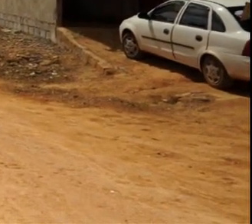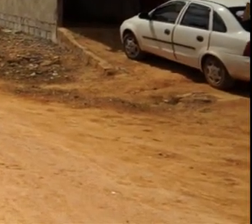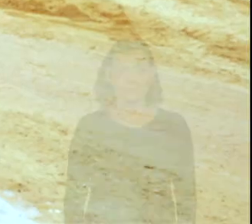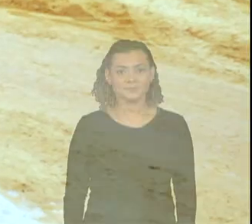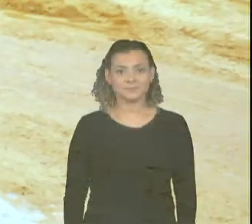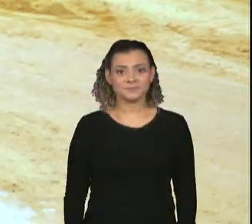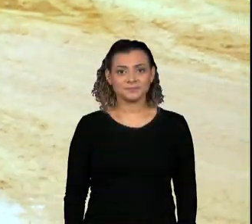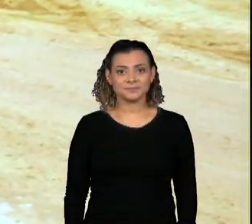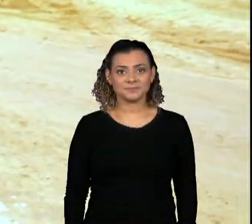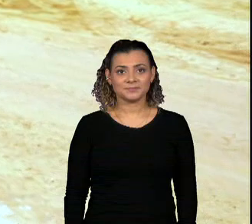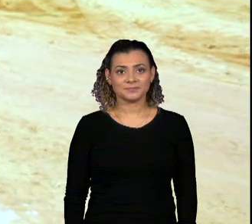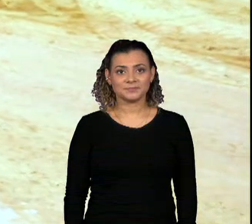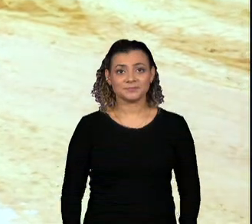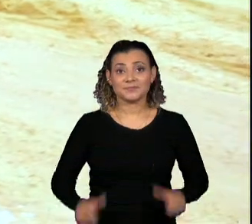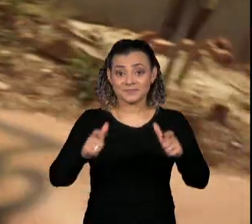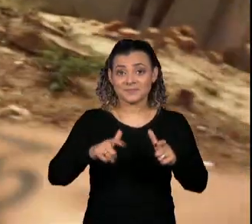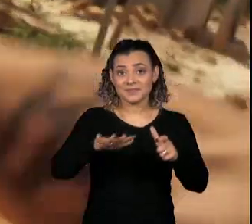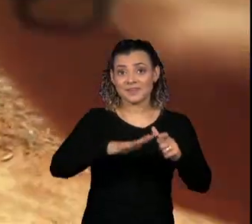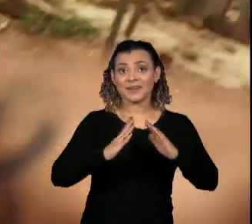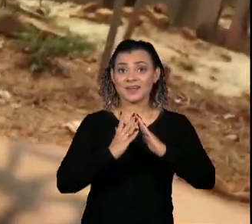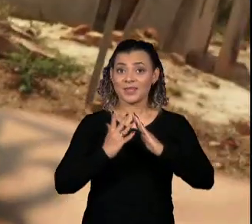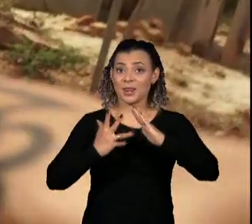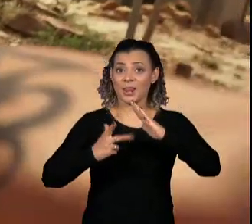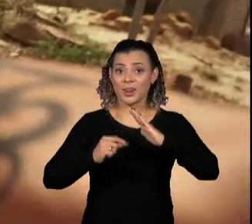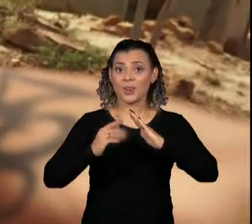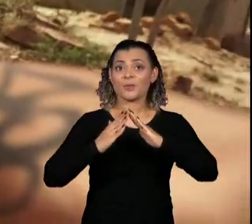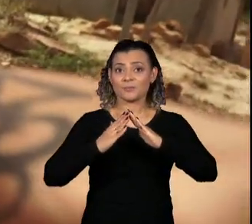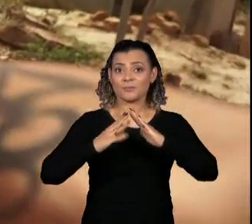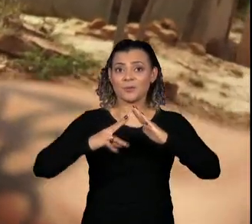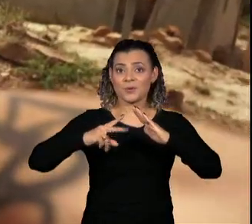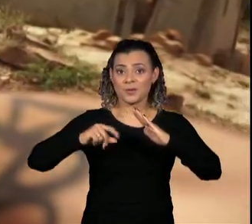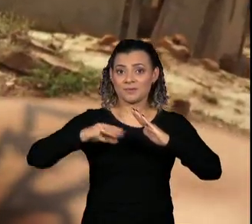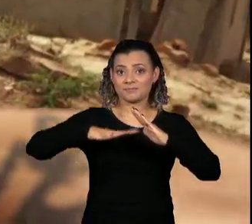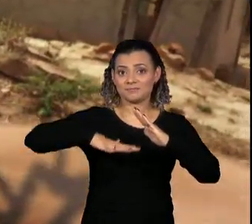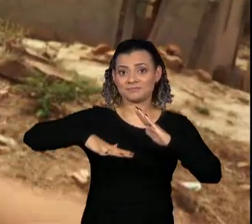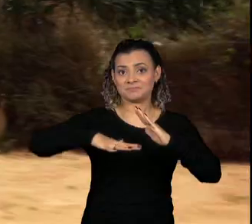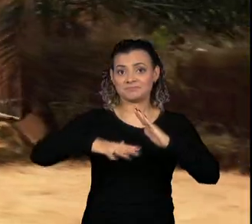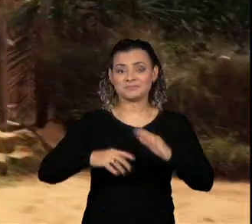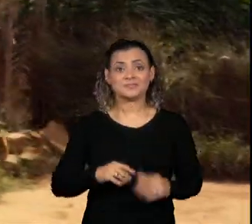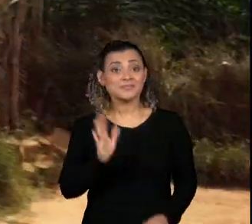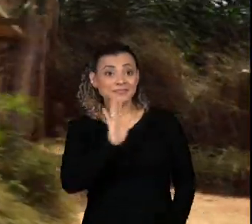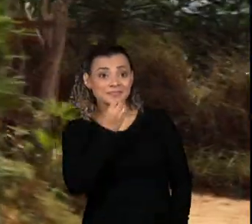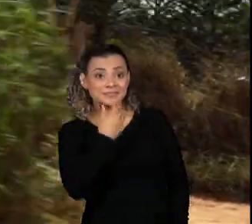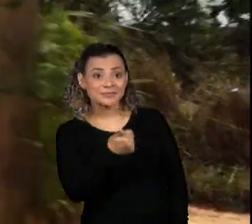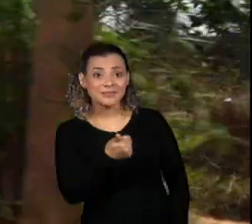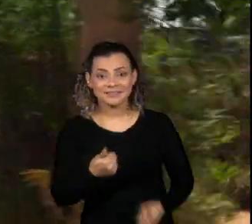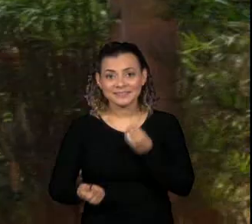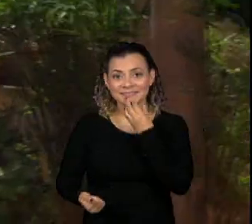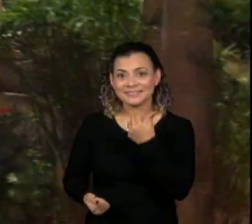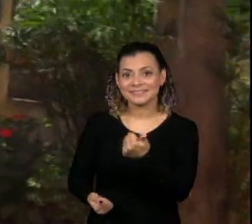Você chegou numa comunidade quilombola. Como vai, senhor? Tudo bem, você? Tudo bem. Beleza.